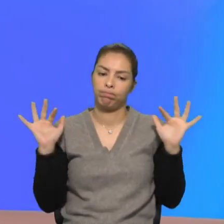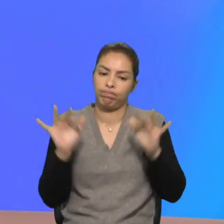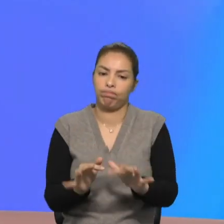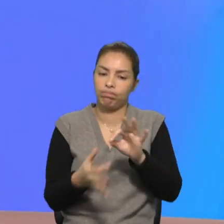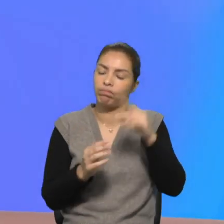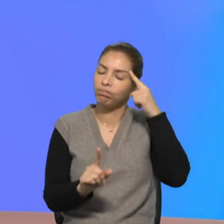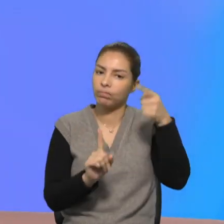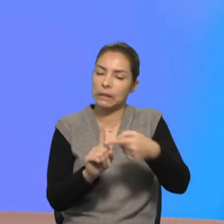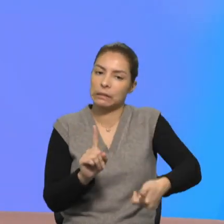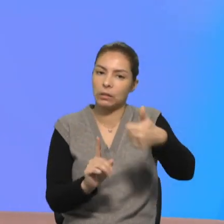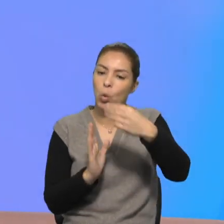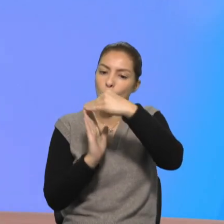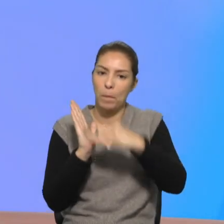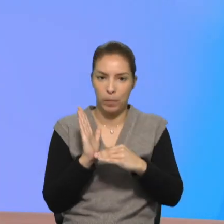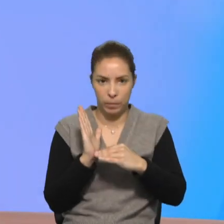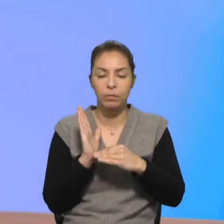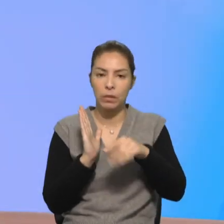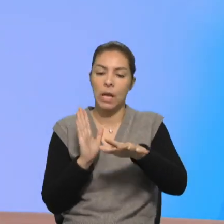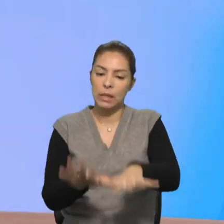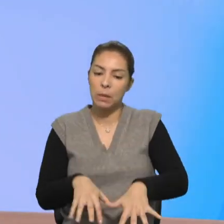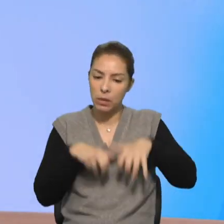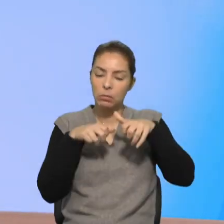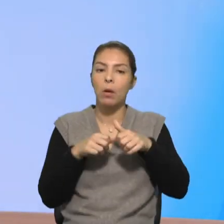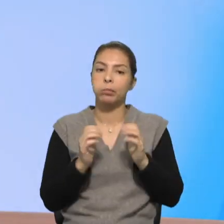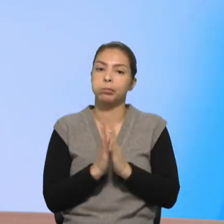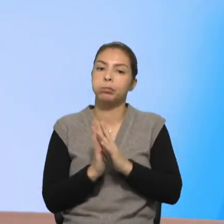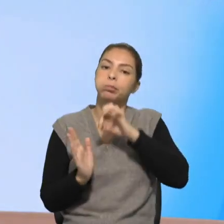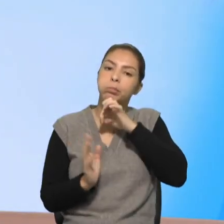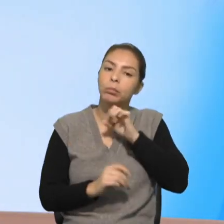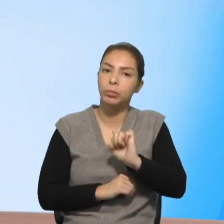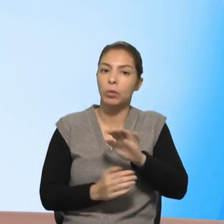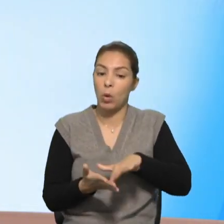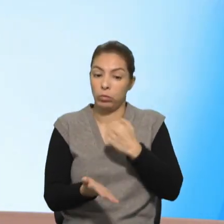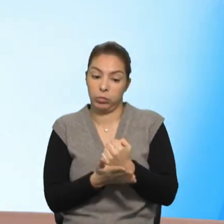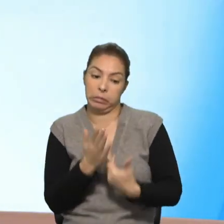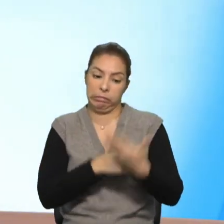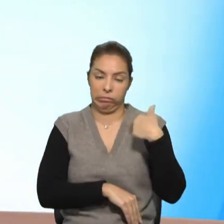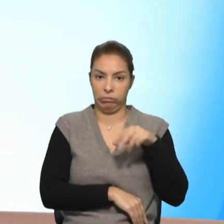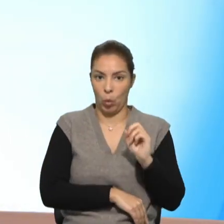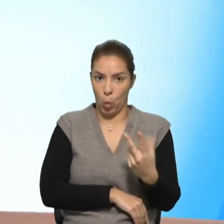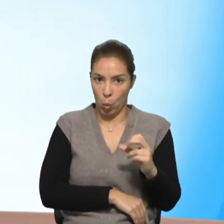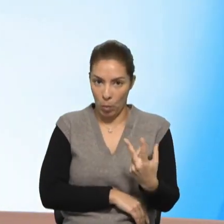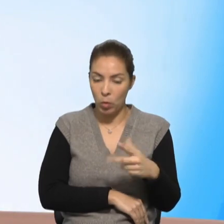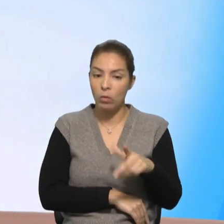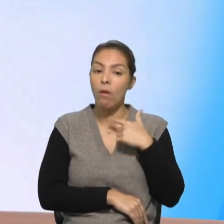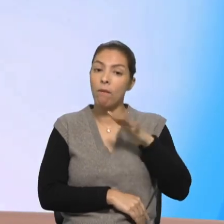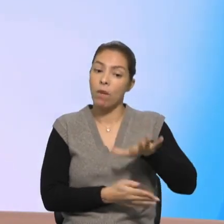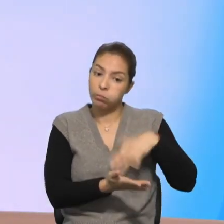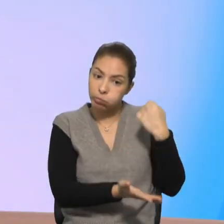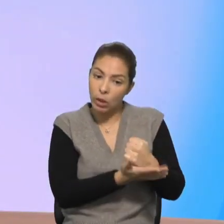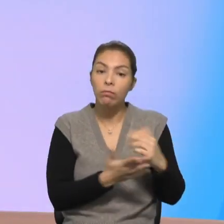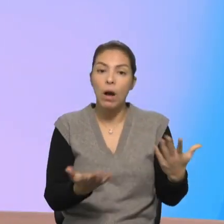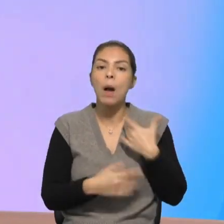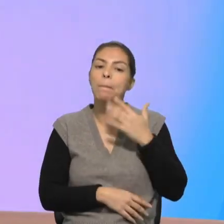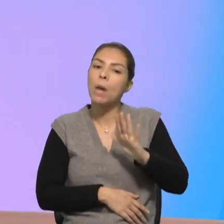que o documento final da Assembleia do Sínodo dos Bispos, concluído em outubro último, seja concretizado nas realidades